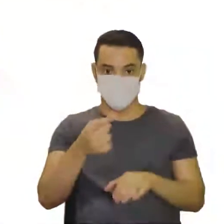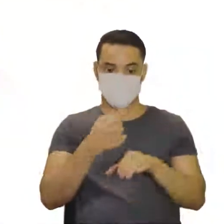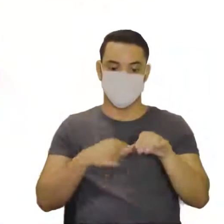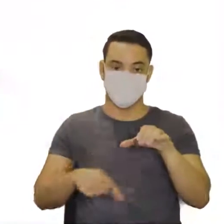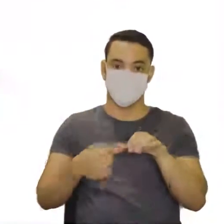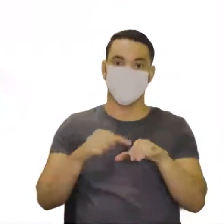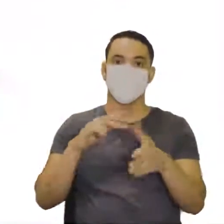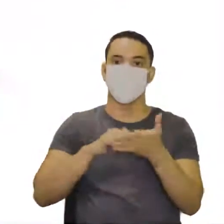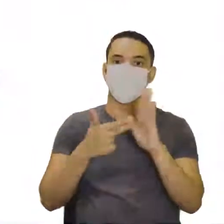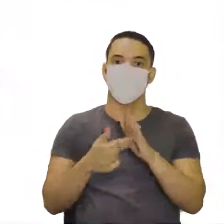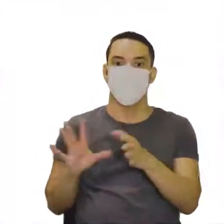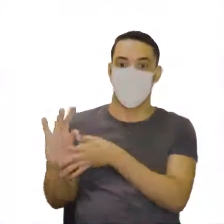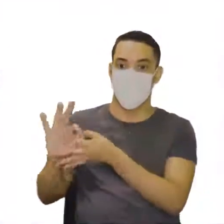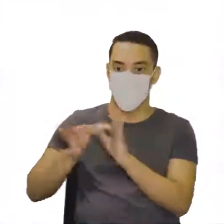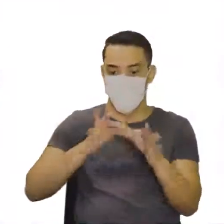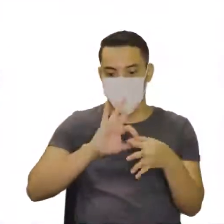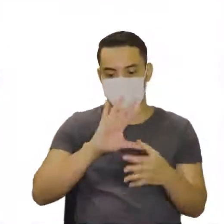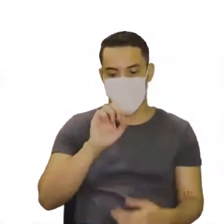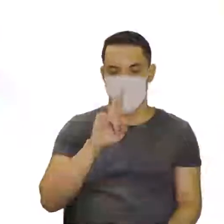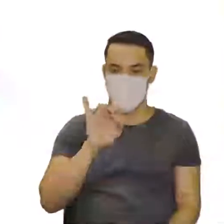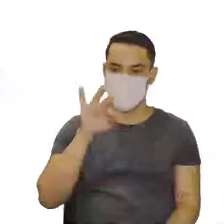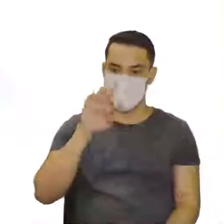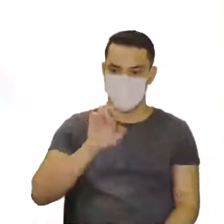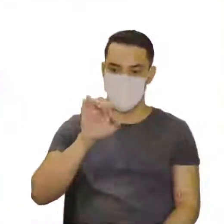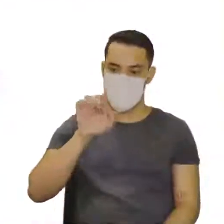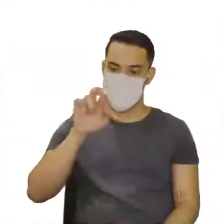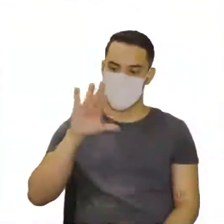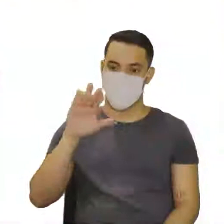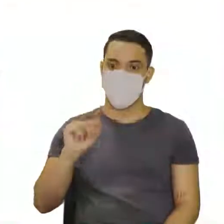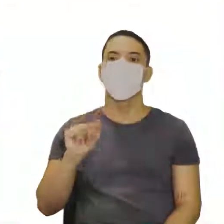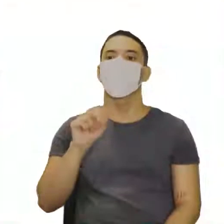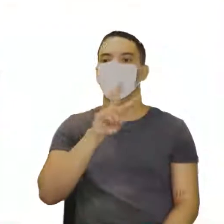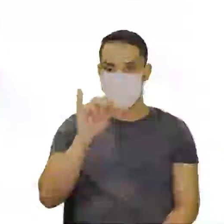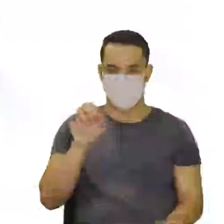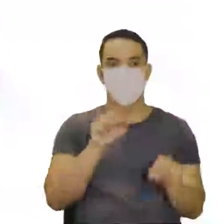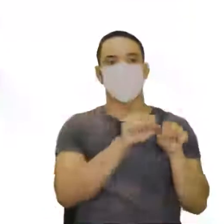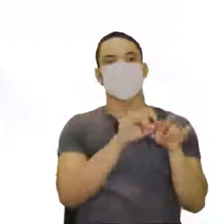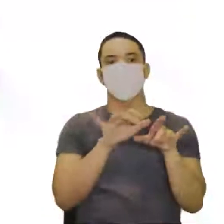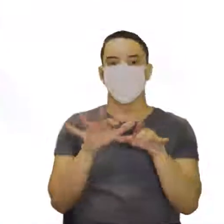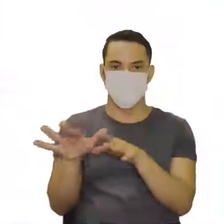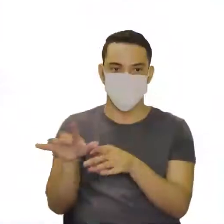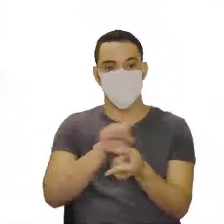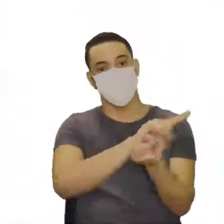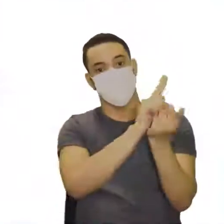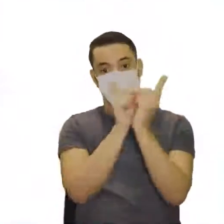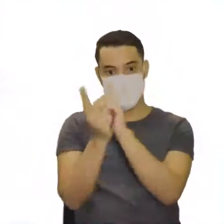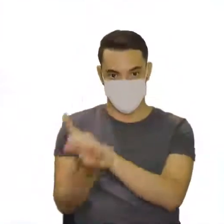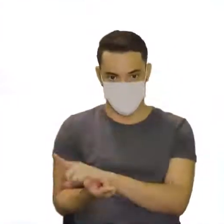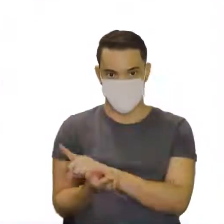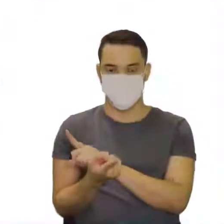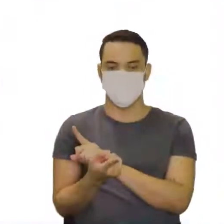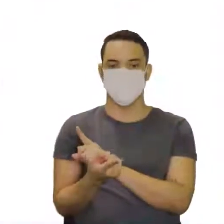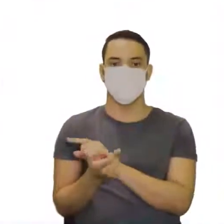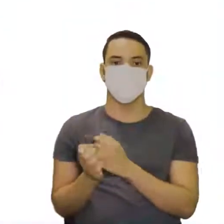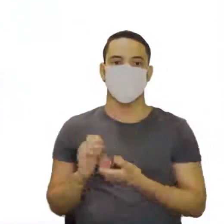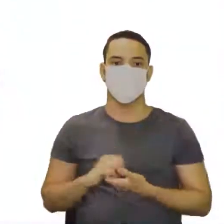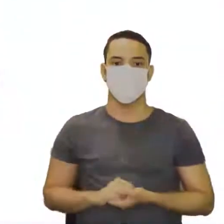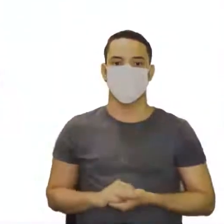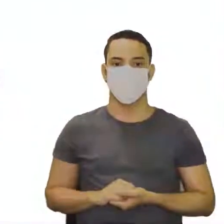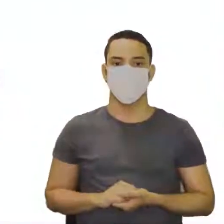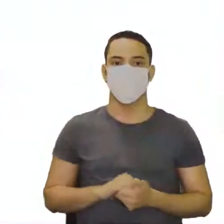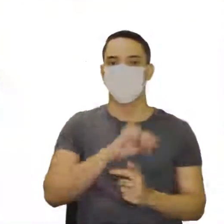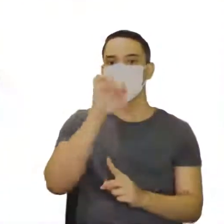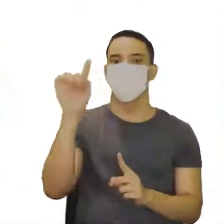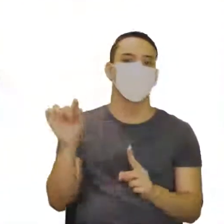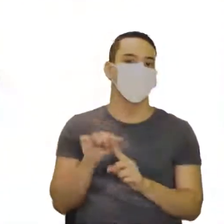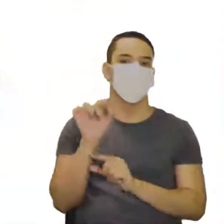é a corrente, tá? A corrente elétrica. Se deslocam no sentido contrário, ok? Com o